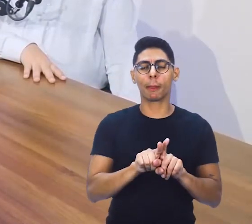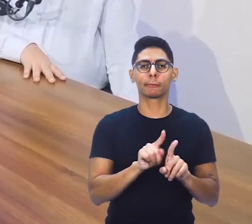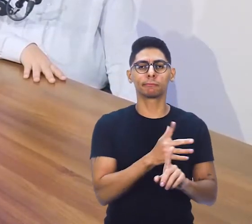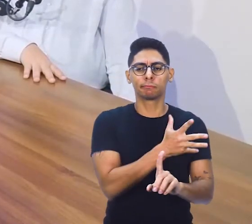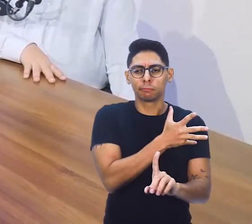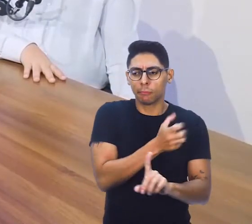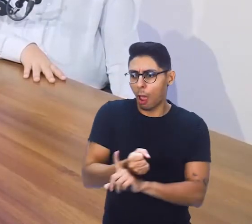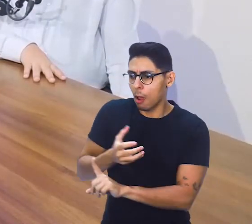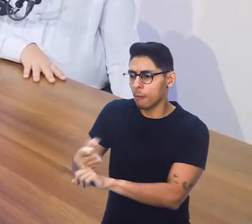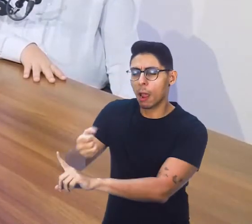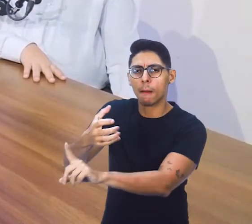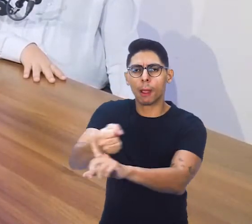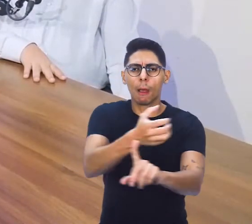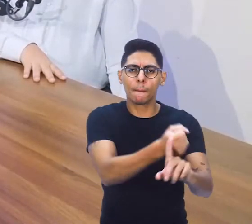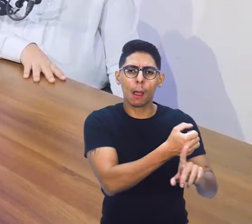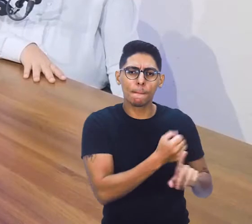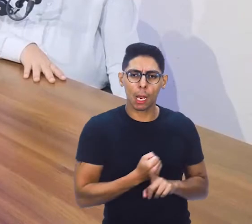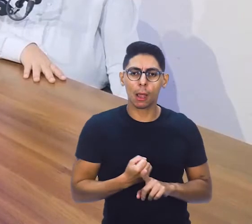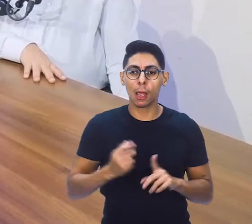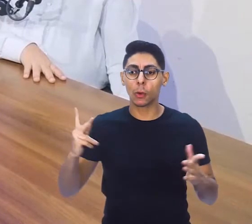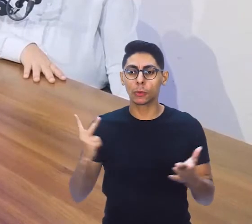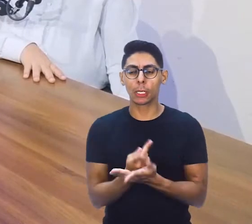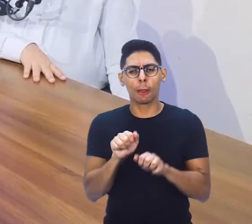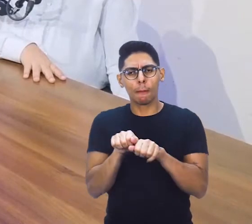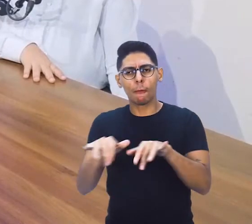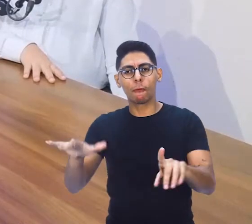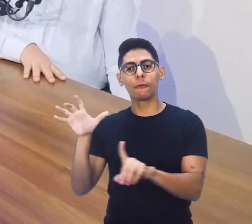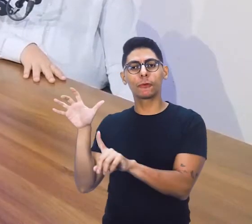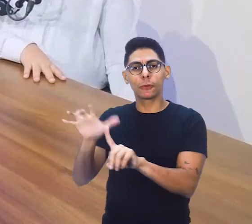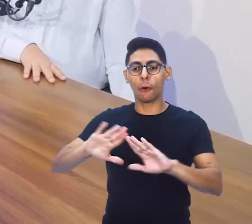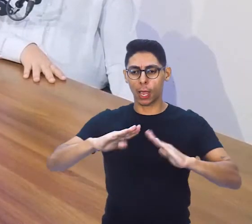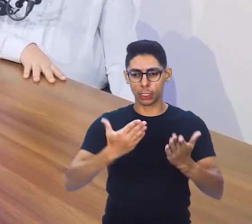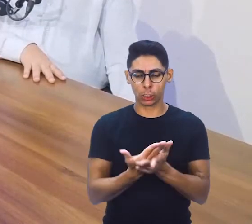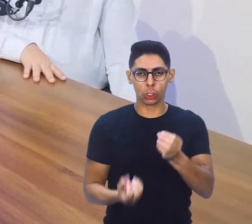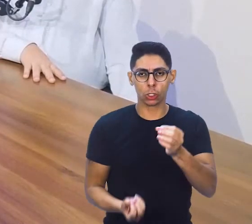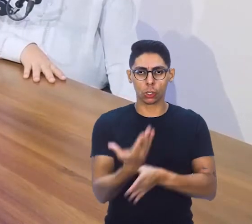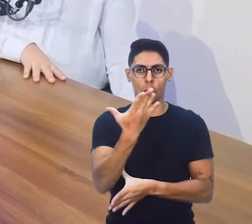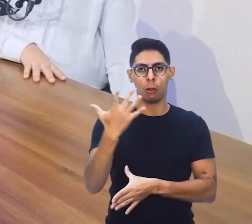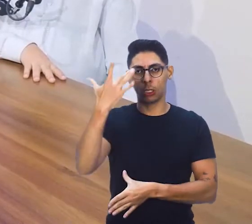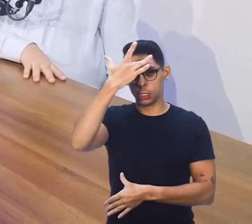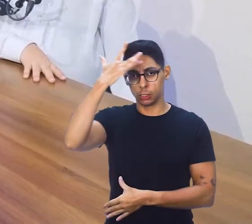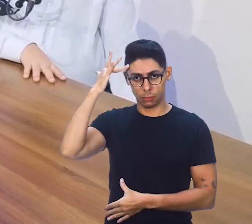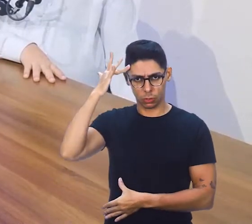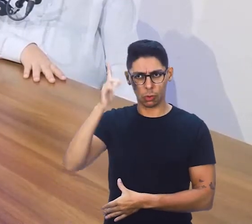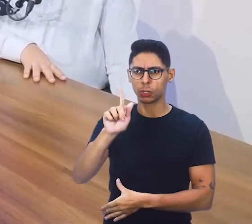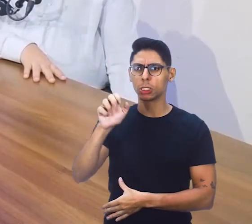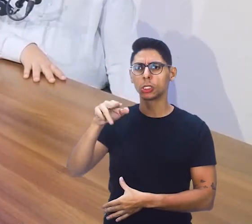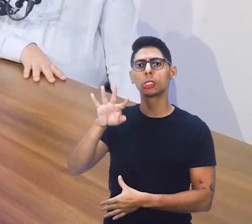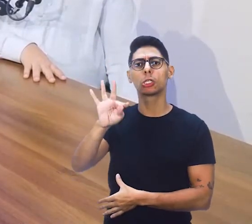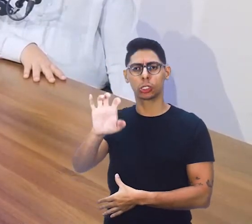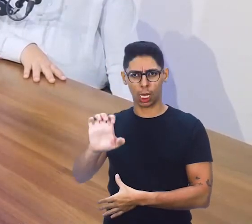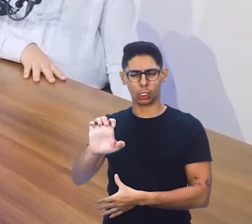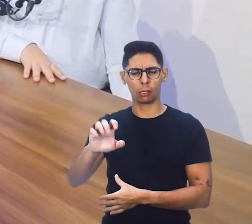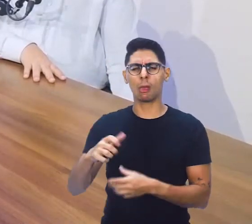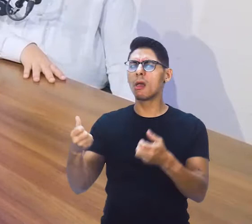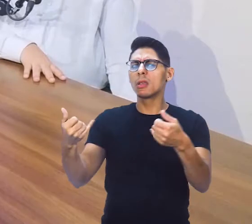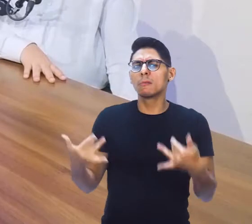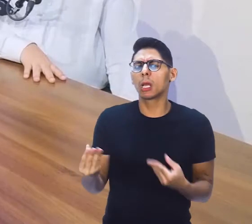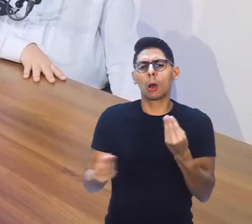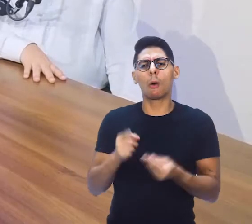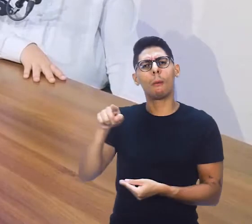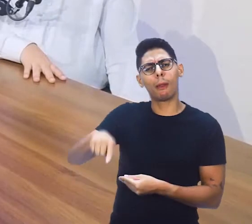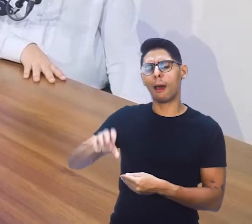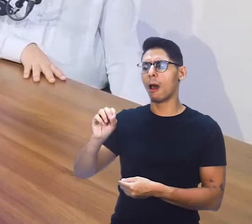aí a Escola de Gente, o surgimento da Escola de Gente. Nos conta um pouquinho da ONG, como é que era